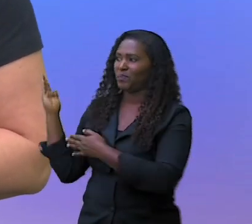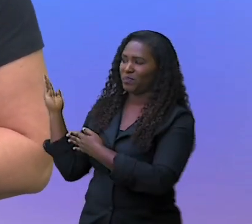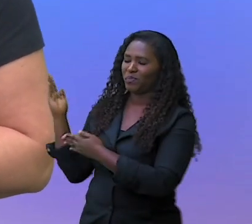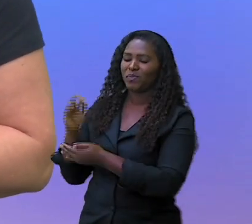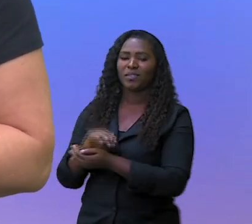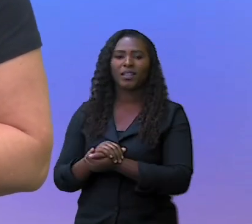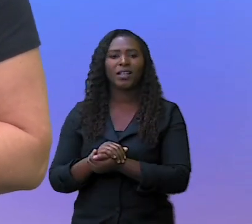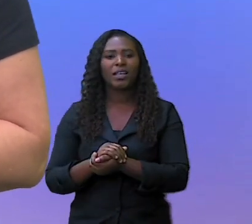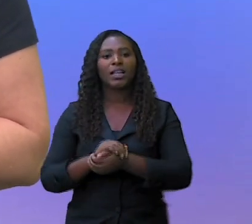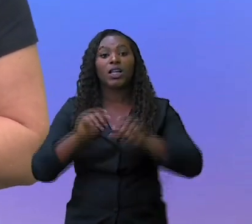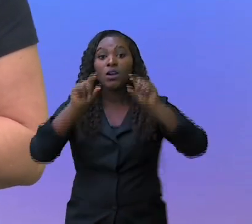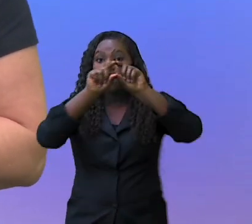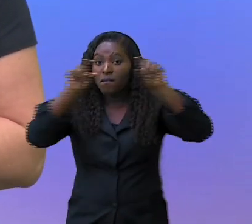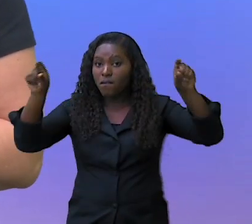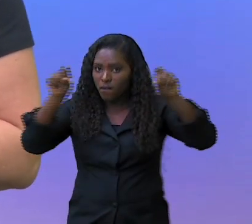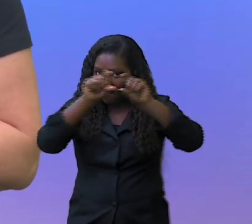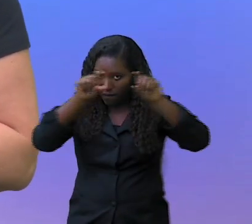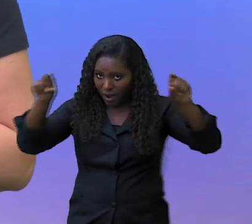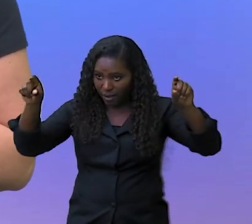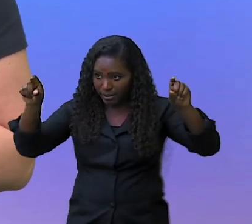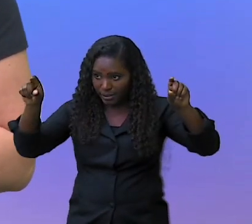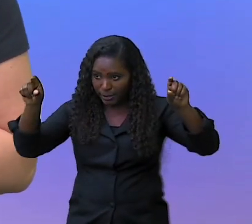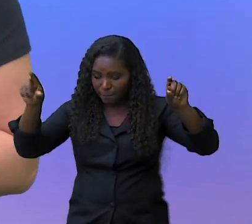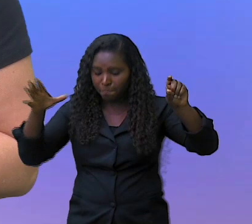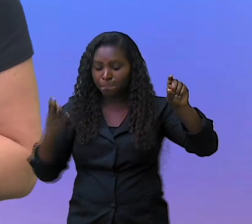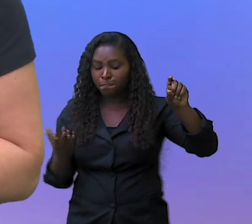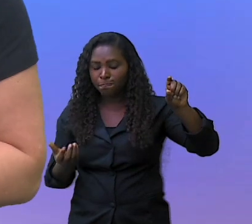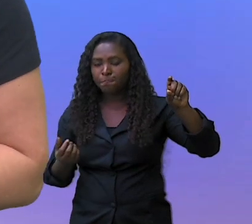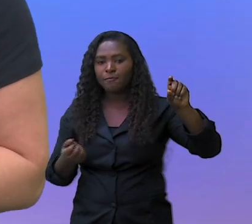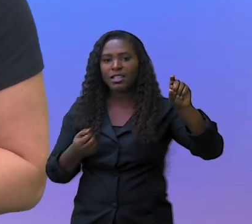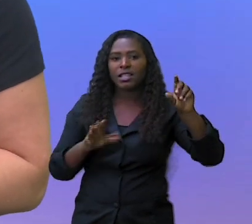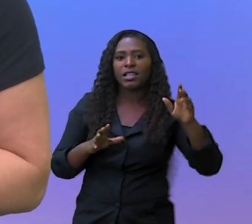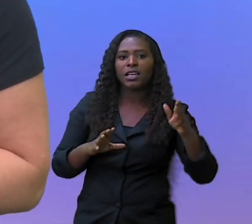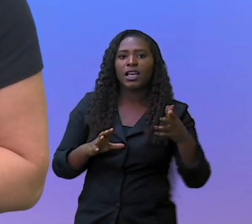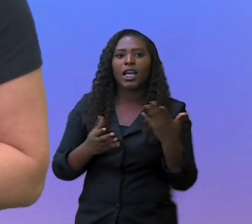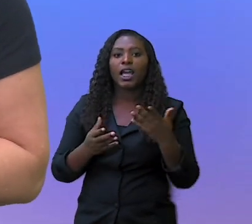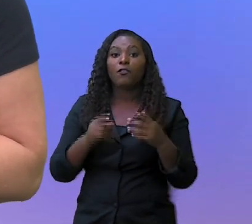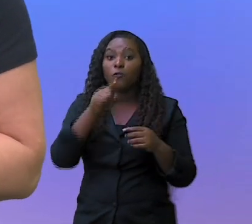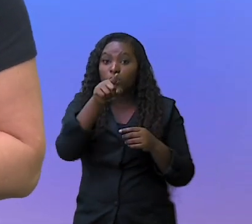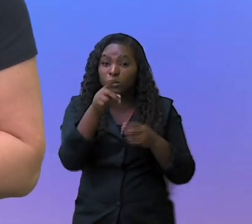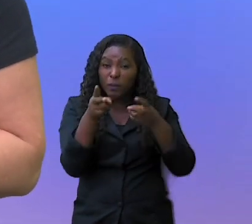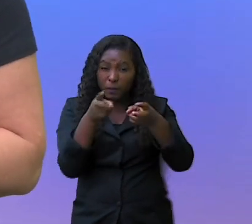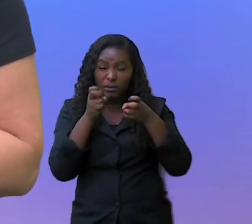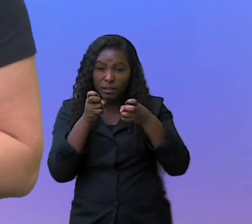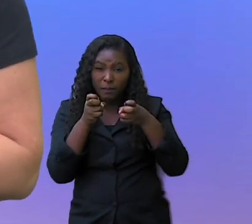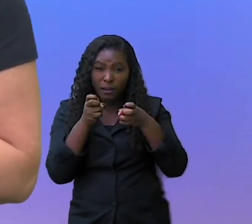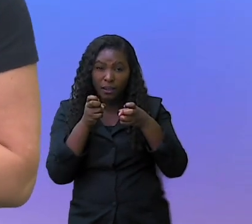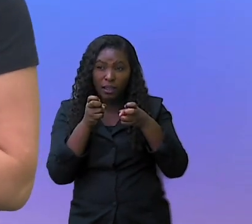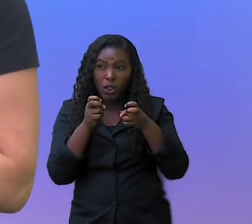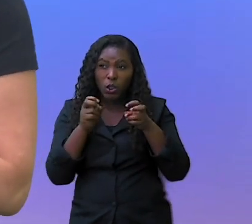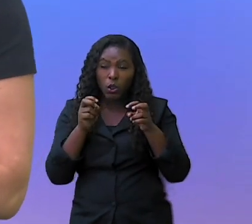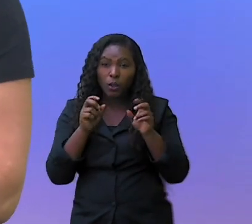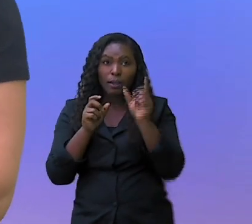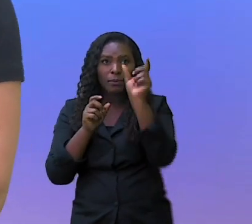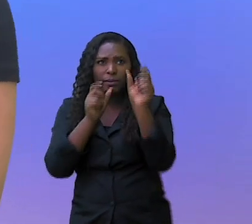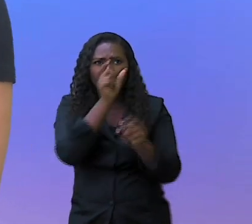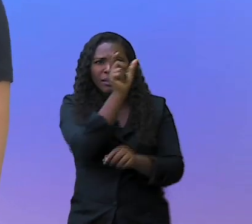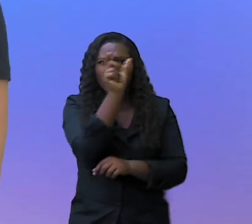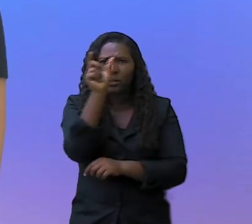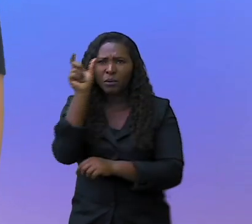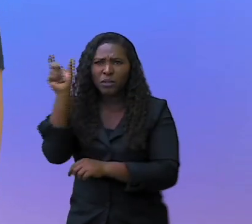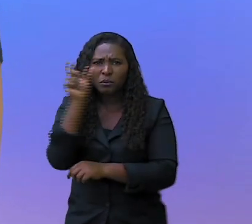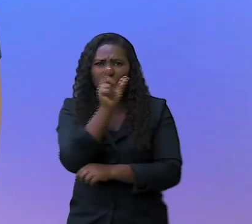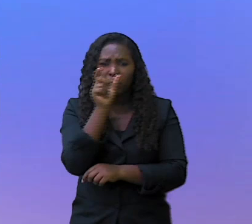a oração em que todos os termos em destaque são adjuntos adnominais. Então, temos aqui